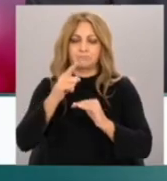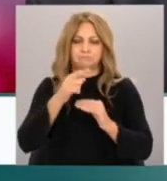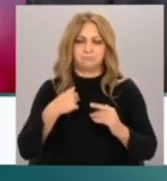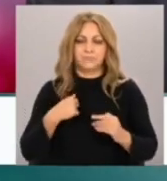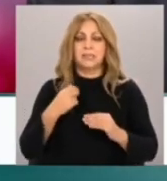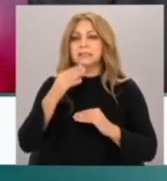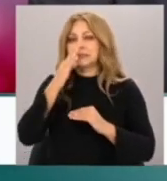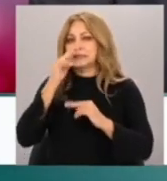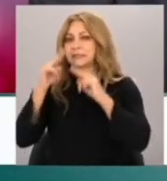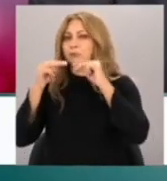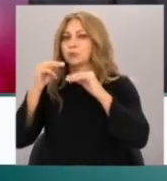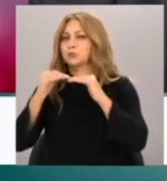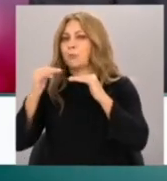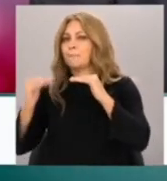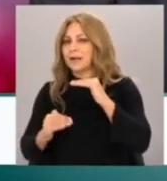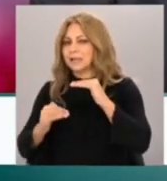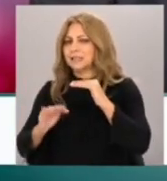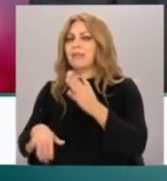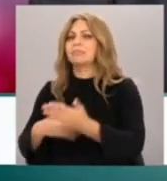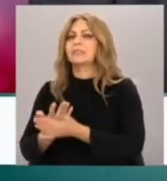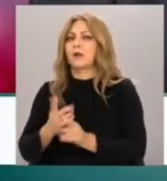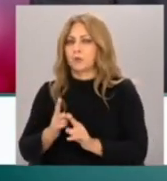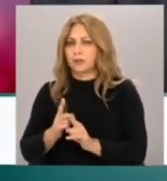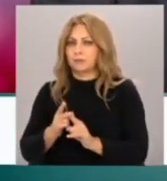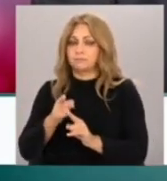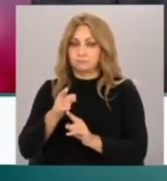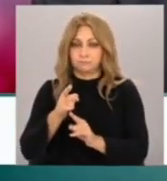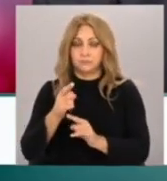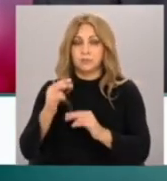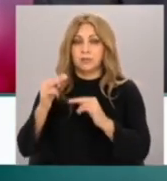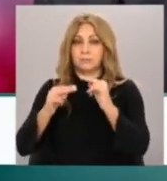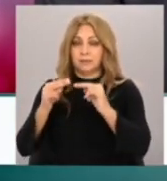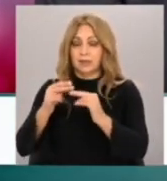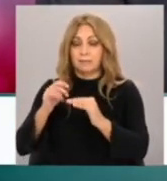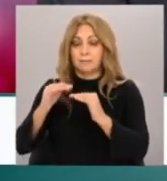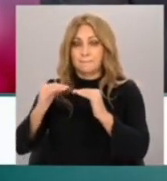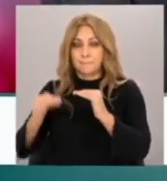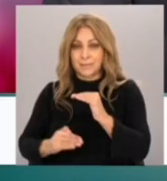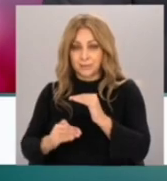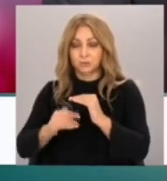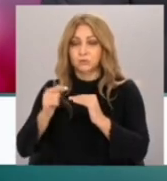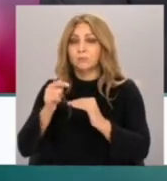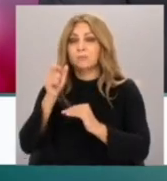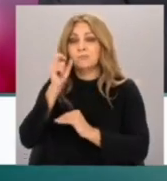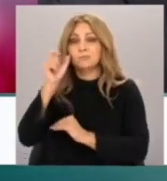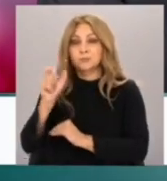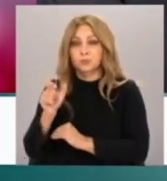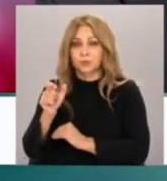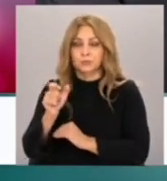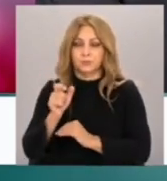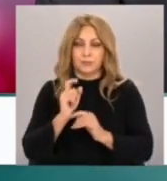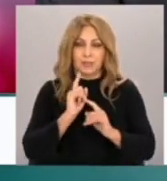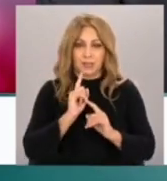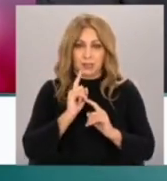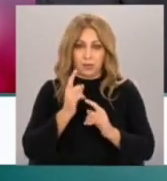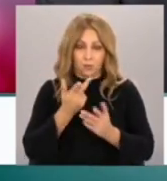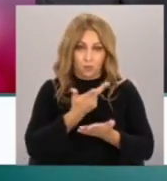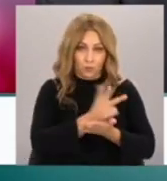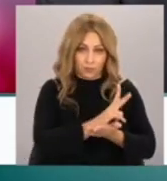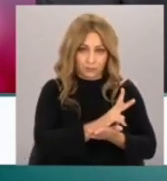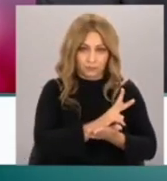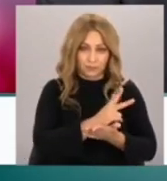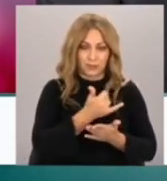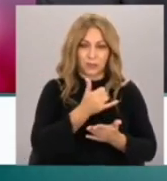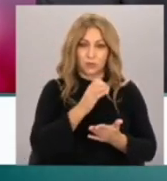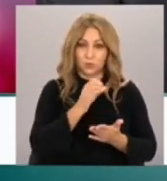imposto hindus e sobretudo uma baixa de impostos Impostos sobre as pessoas é o retorno que em 2013 o livre chegou a dizer